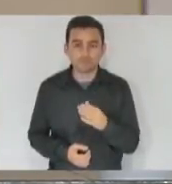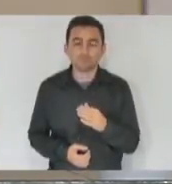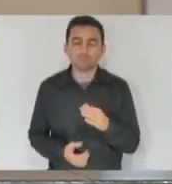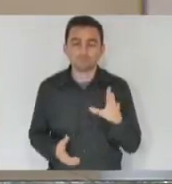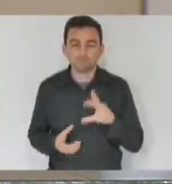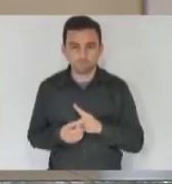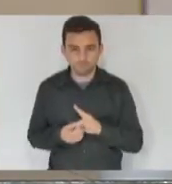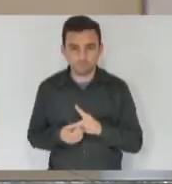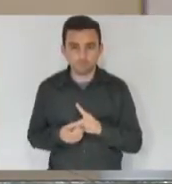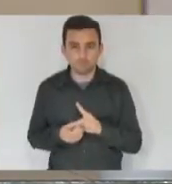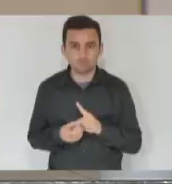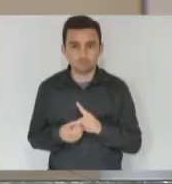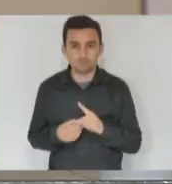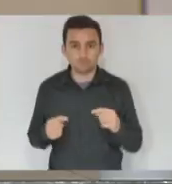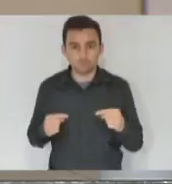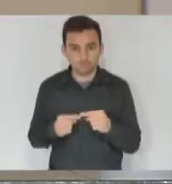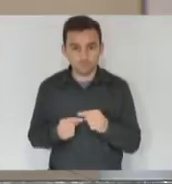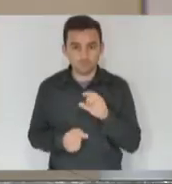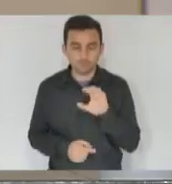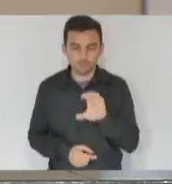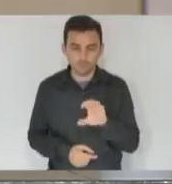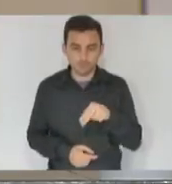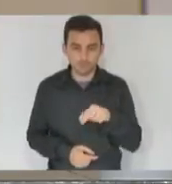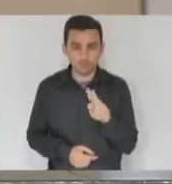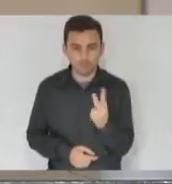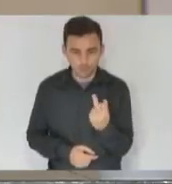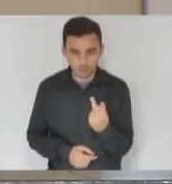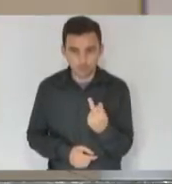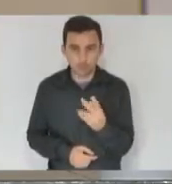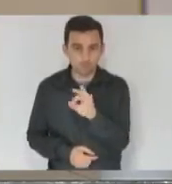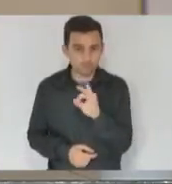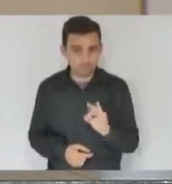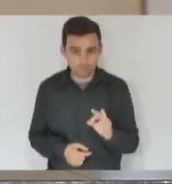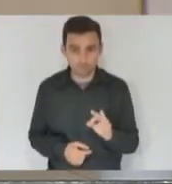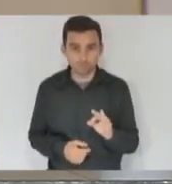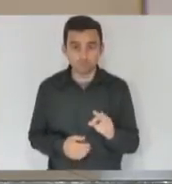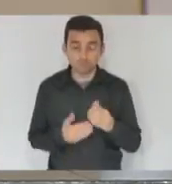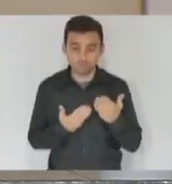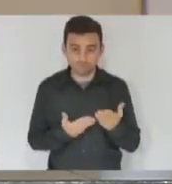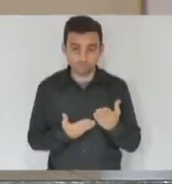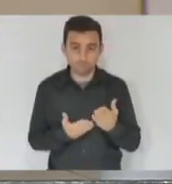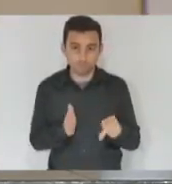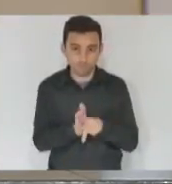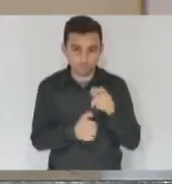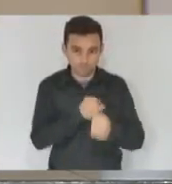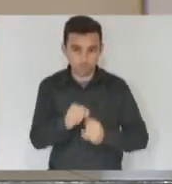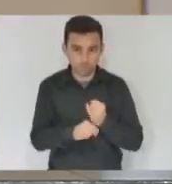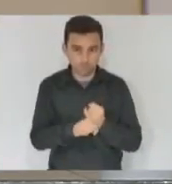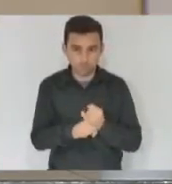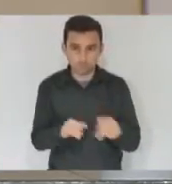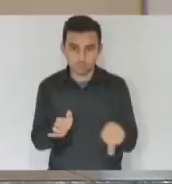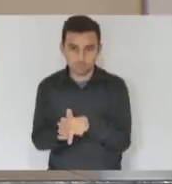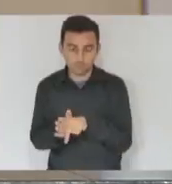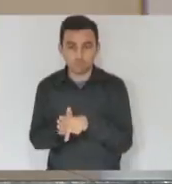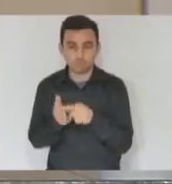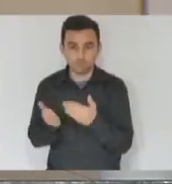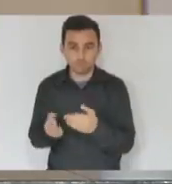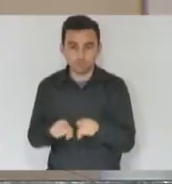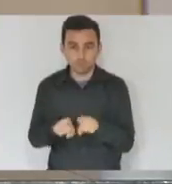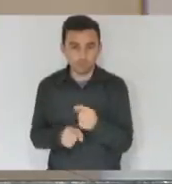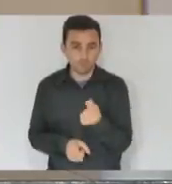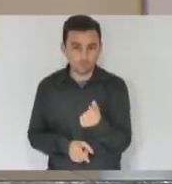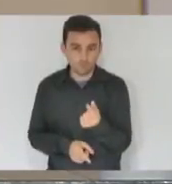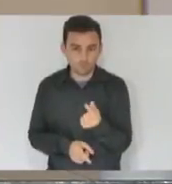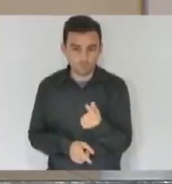porcentagem de CNHs digitais em relação às impressas, bem como o custo atual unitário da emissão da